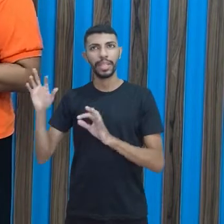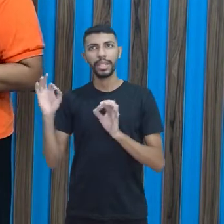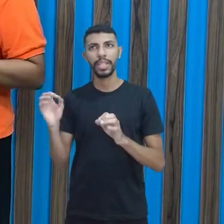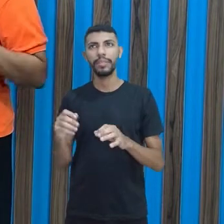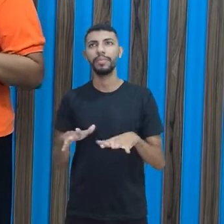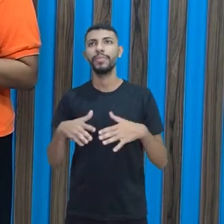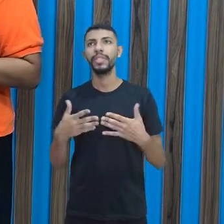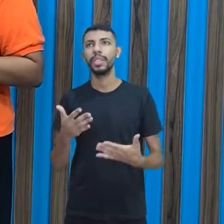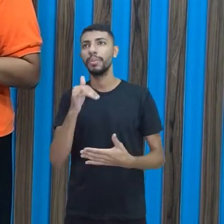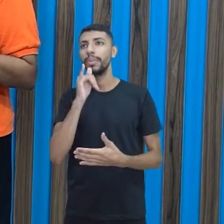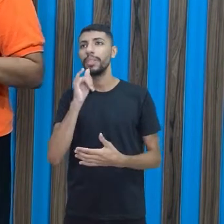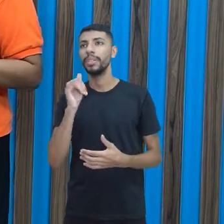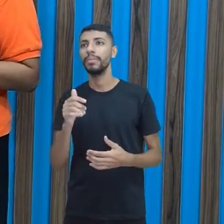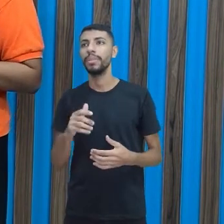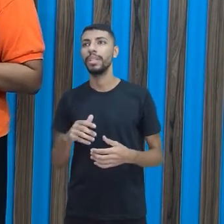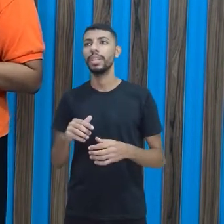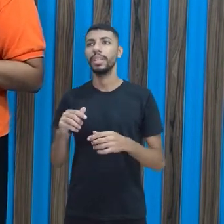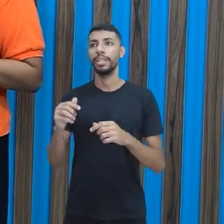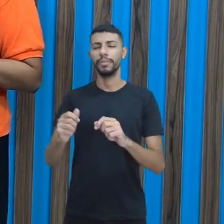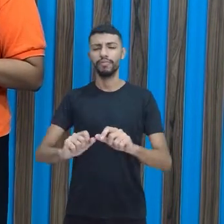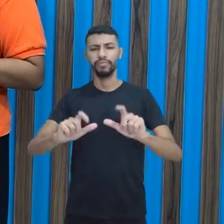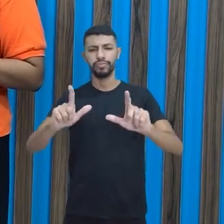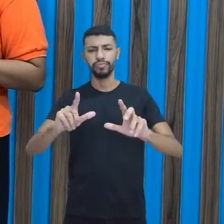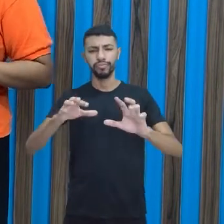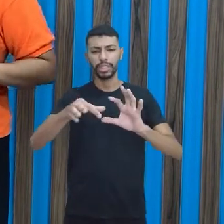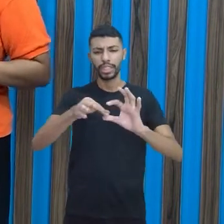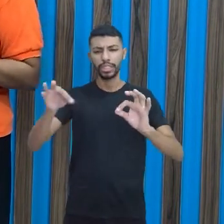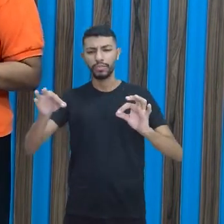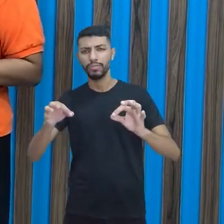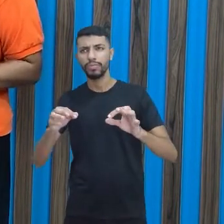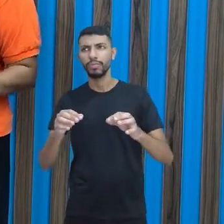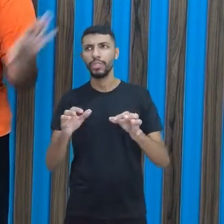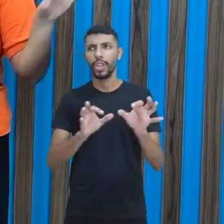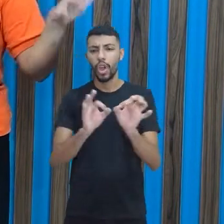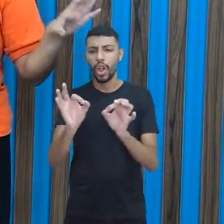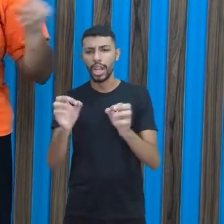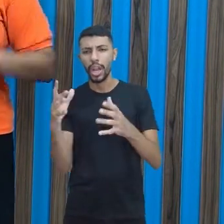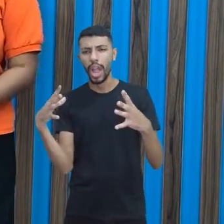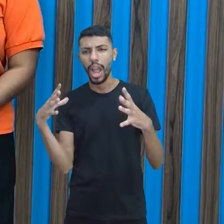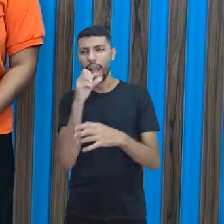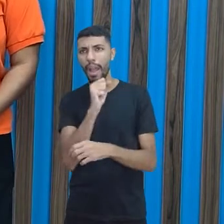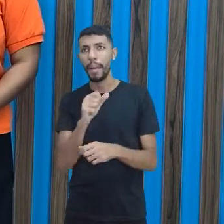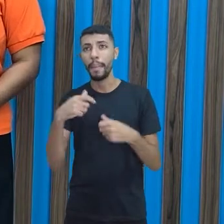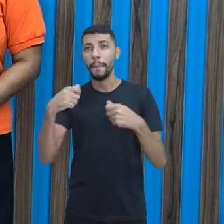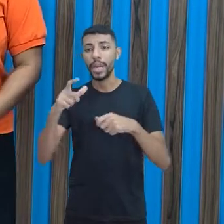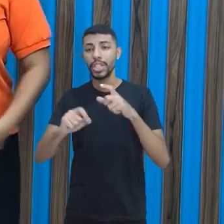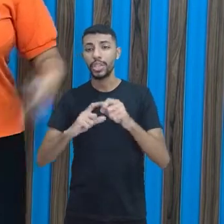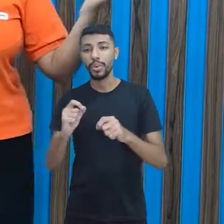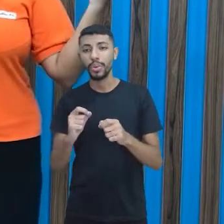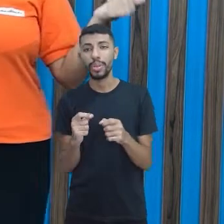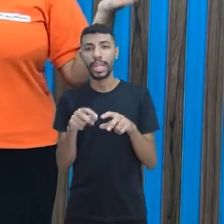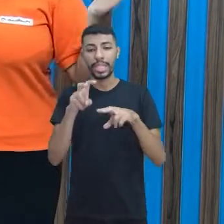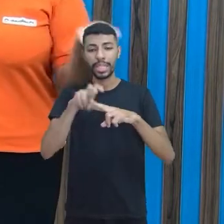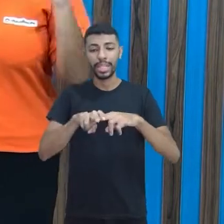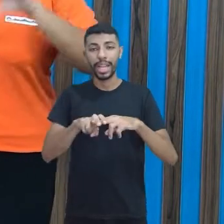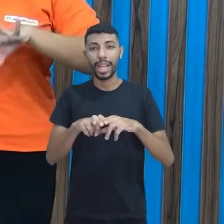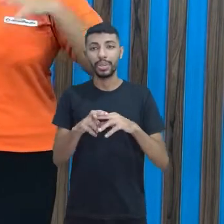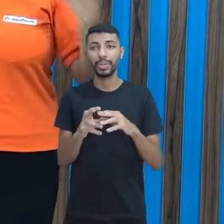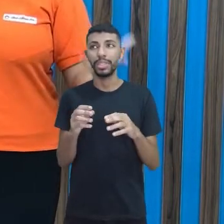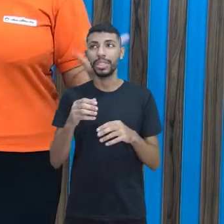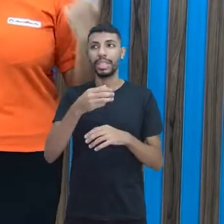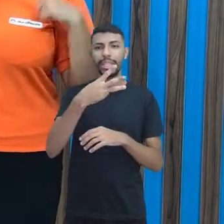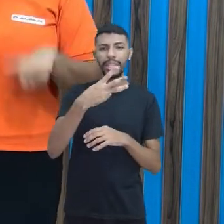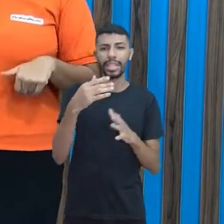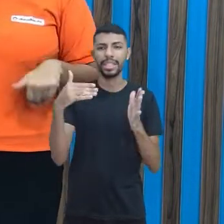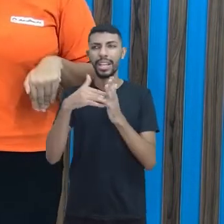da lente e, em seguida, correndo para o quadro, ele precisou ficar sentado de 3 a 15 minutos. Outra fonte falava de 10 a